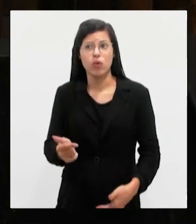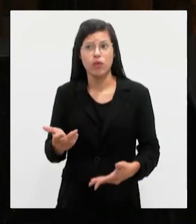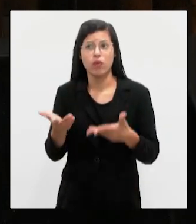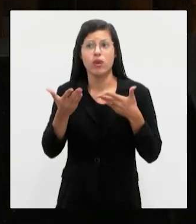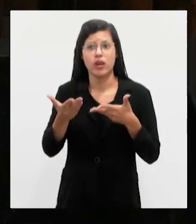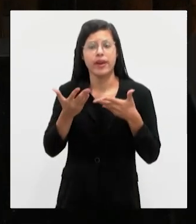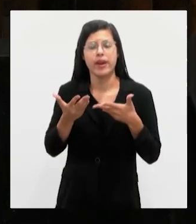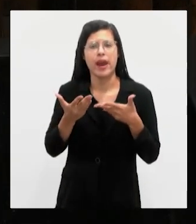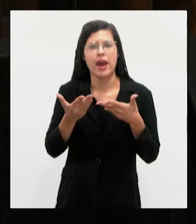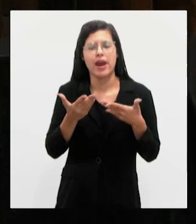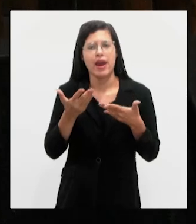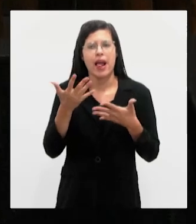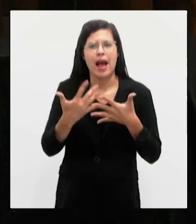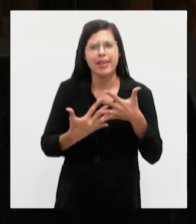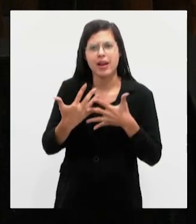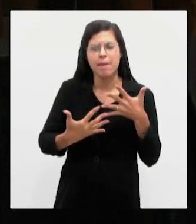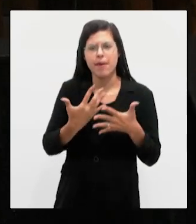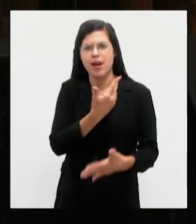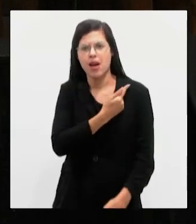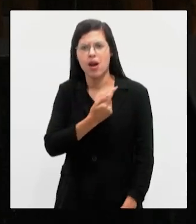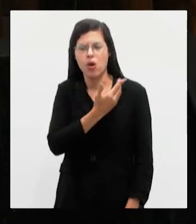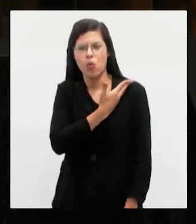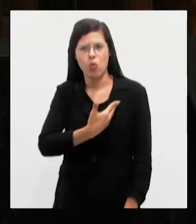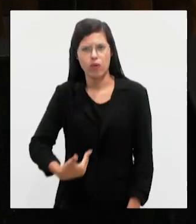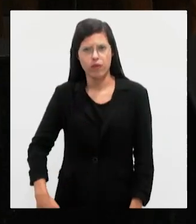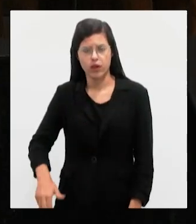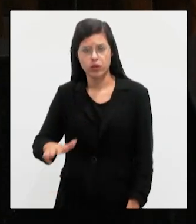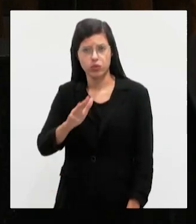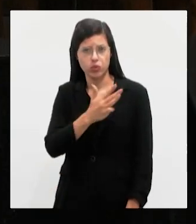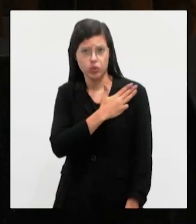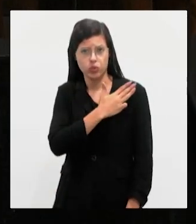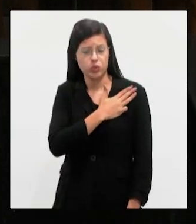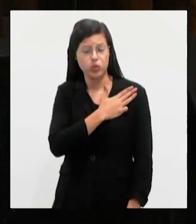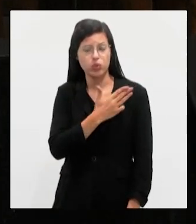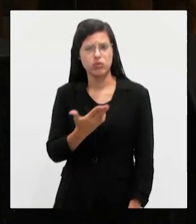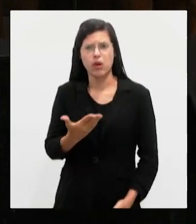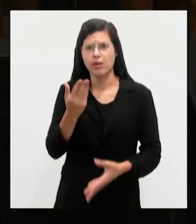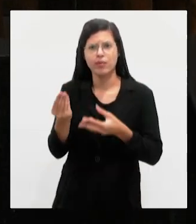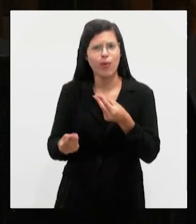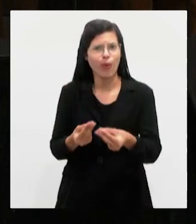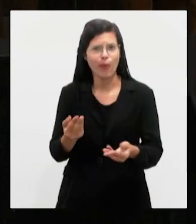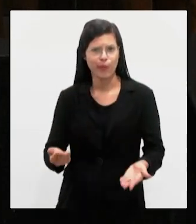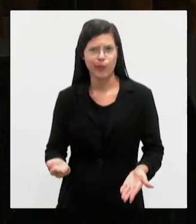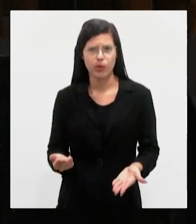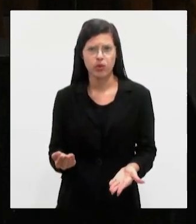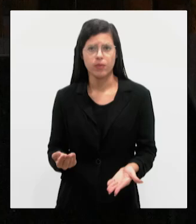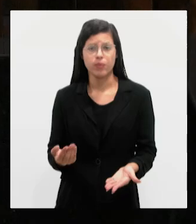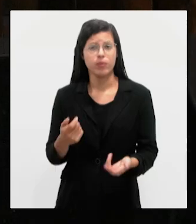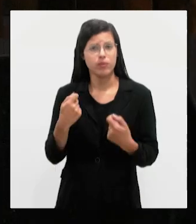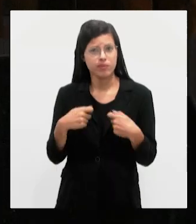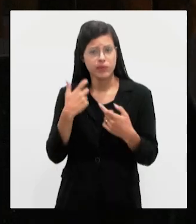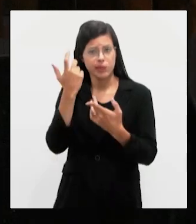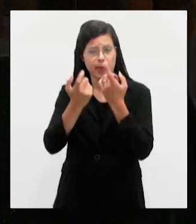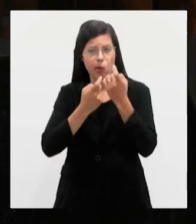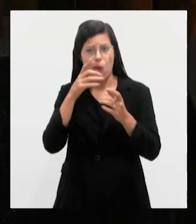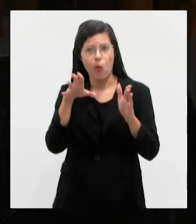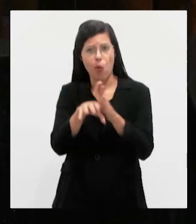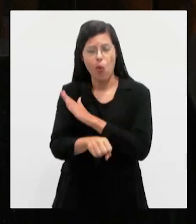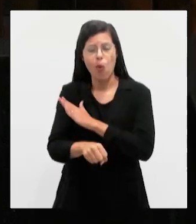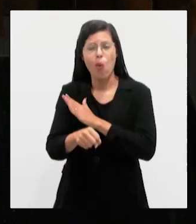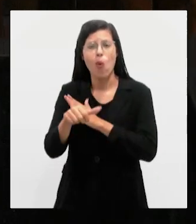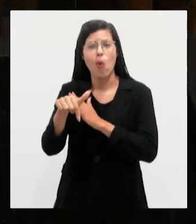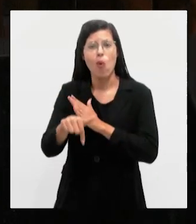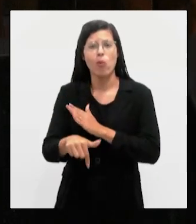Como é que pode isso, cara? Em vez de se preocupar com o rombo de 6,3 bilhões,